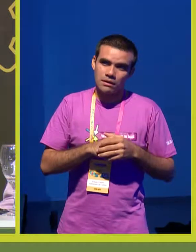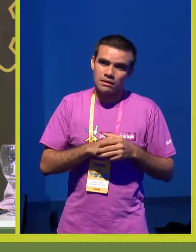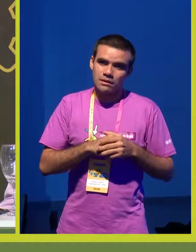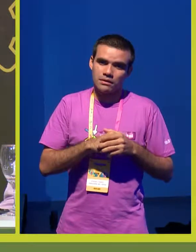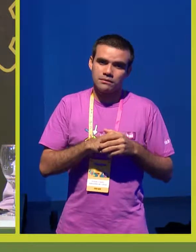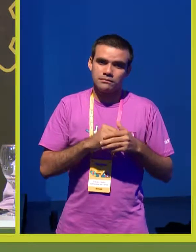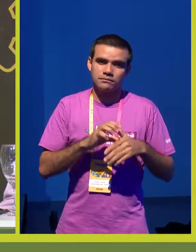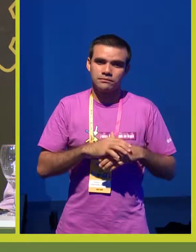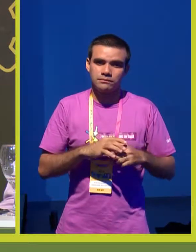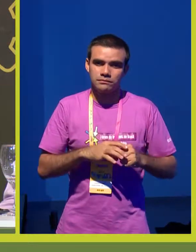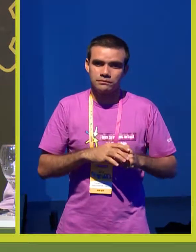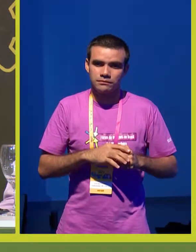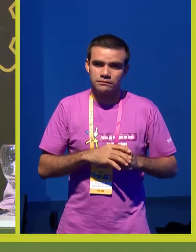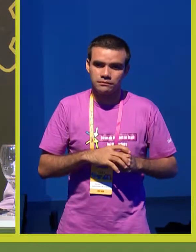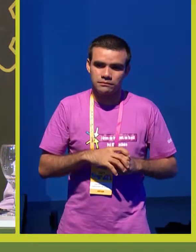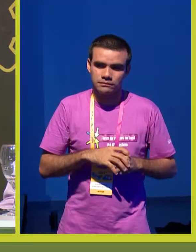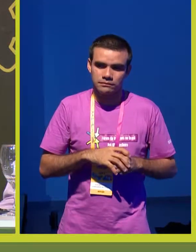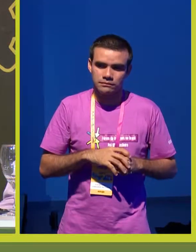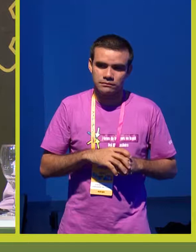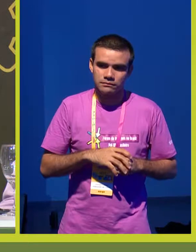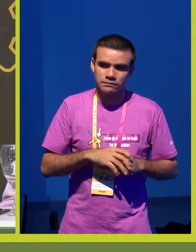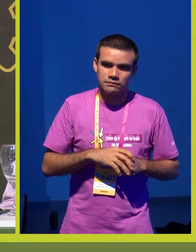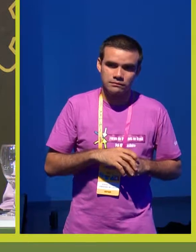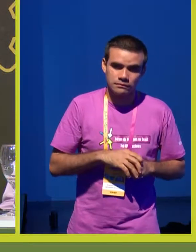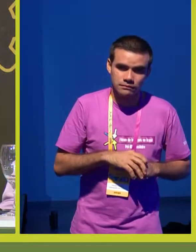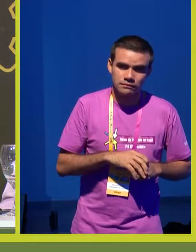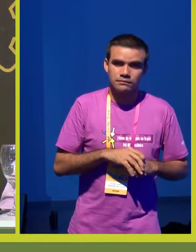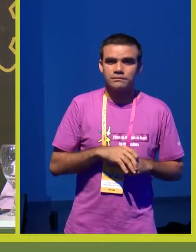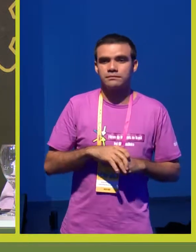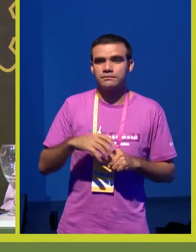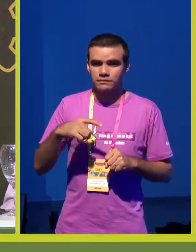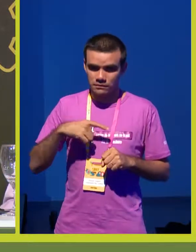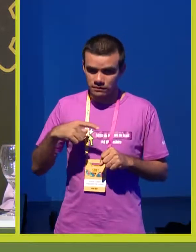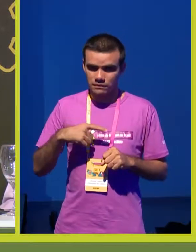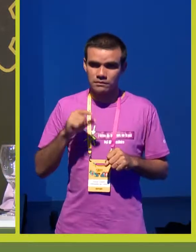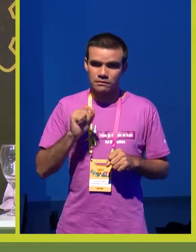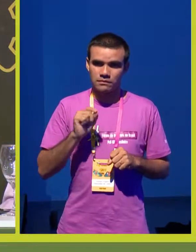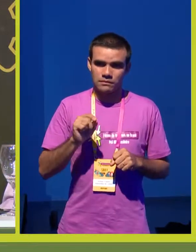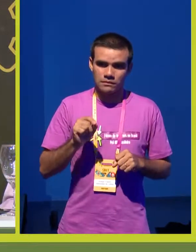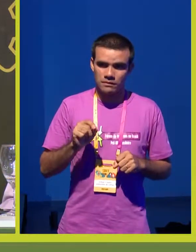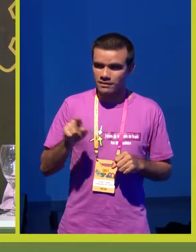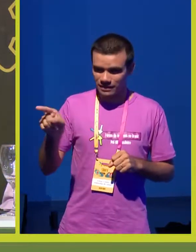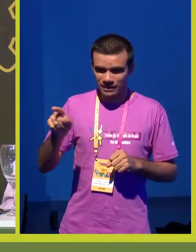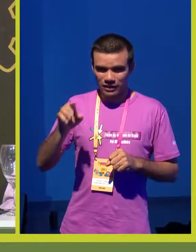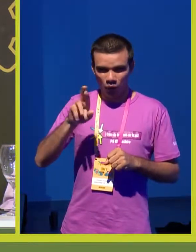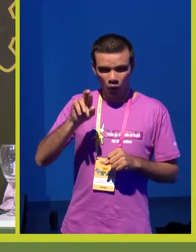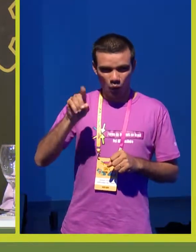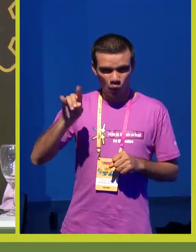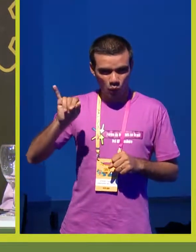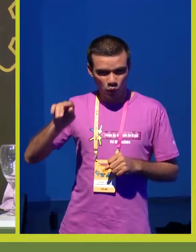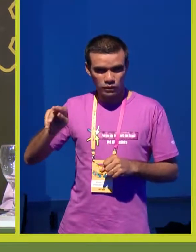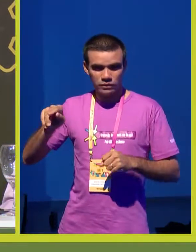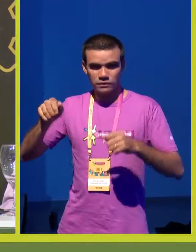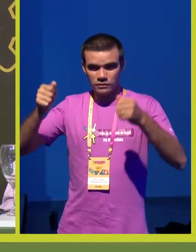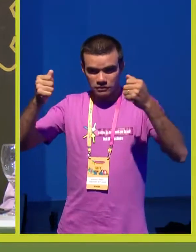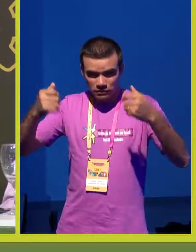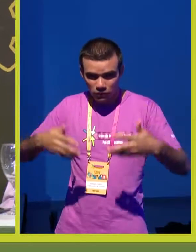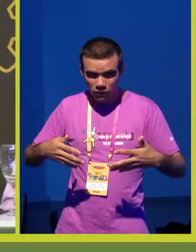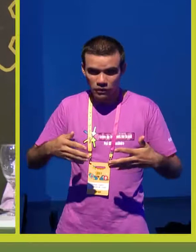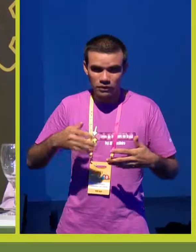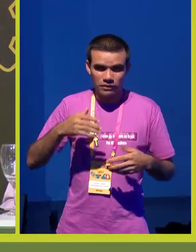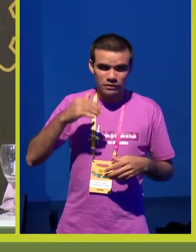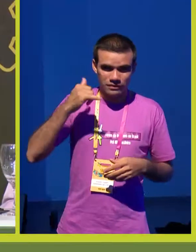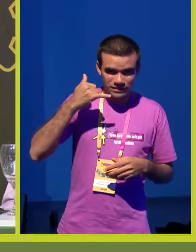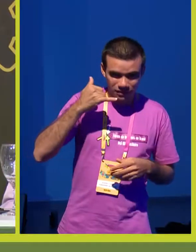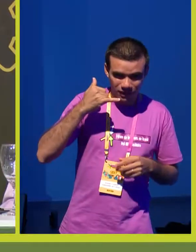que sempre haverá, como o doutor Rodrigo dava o exemplo do BlackBerry, que aí depois o pessoal